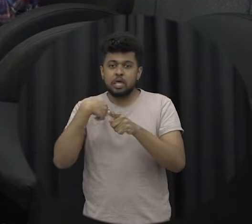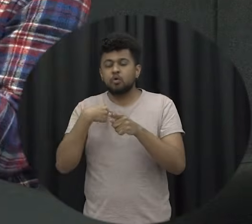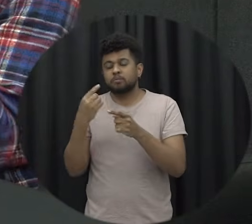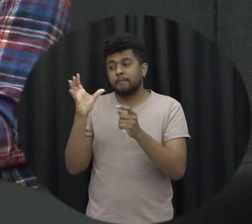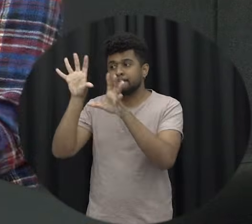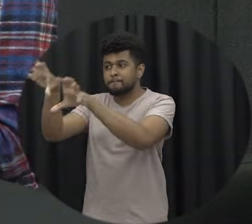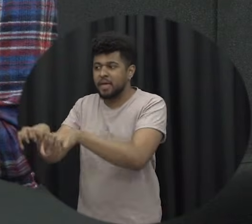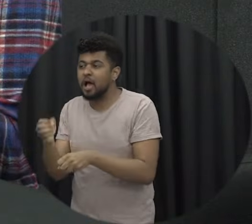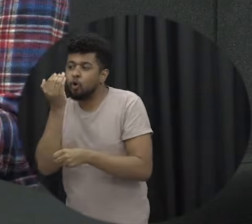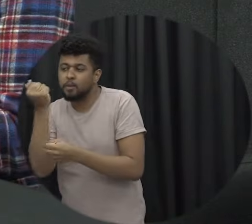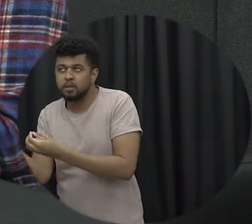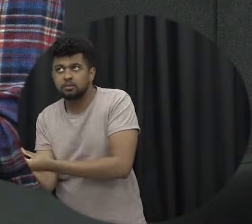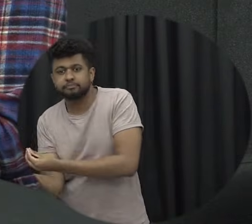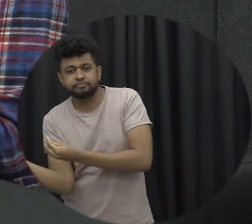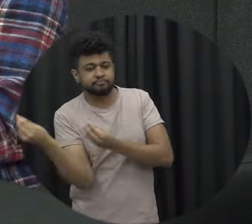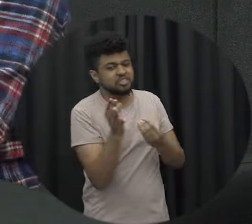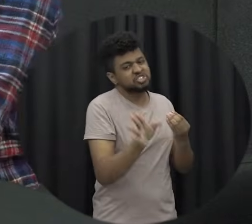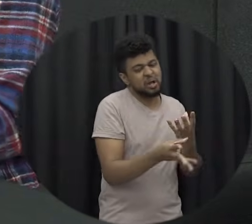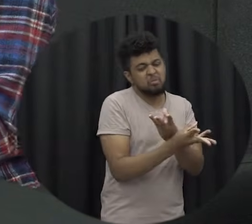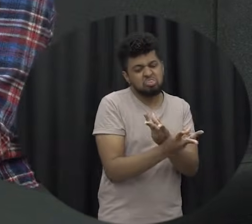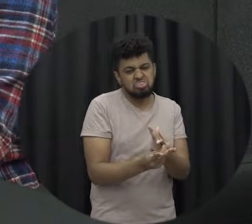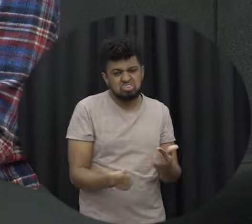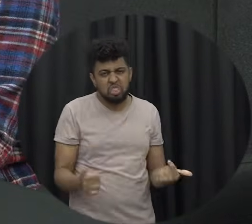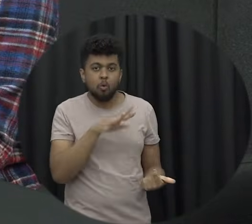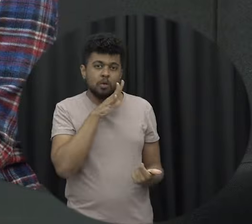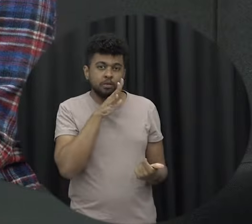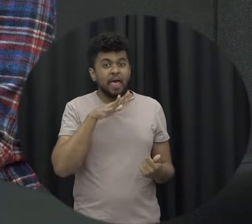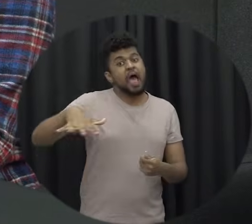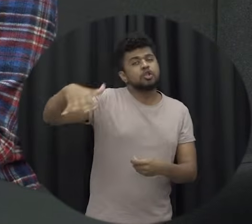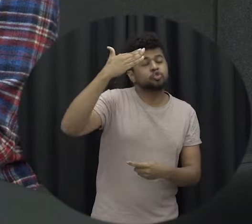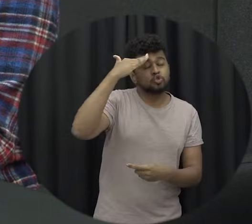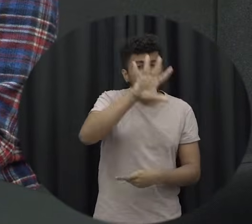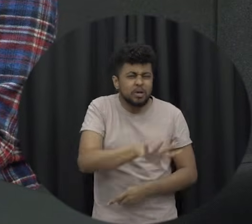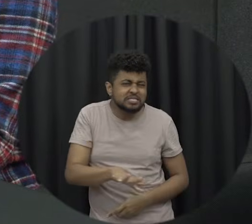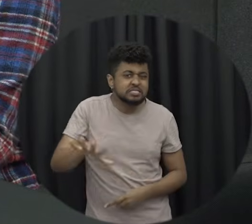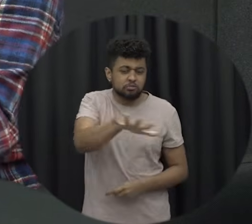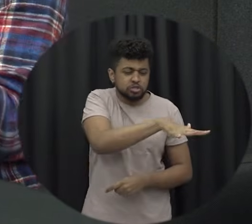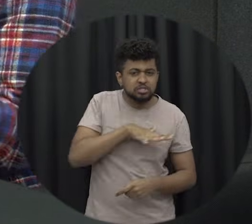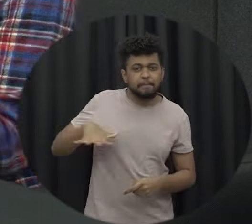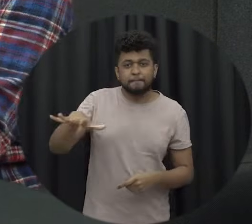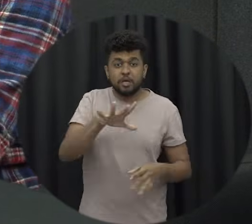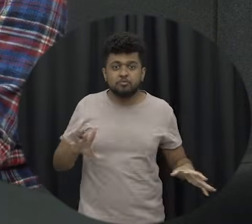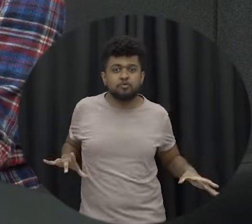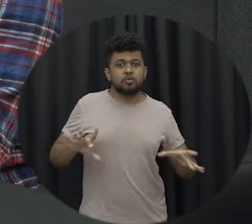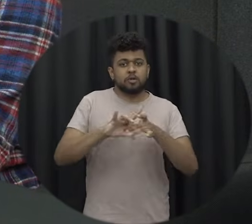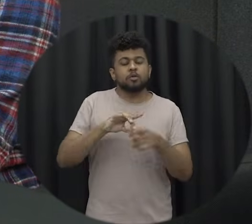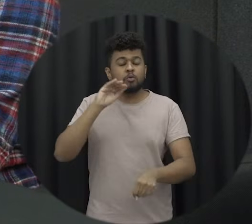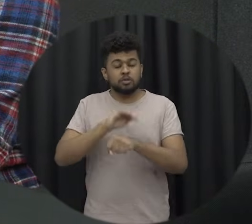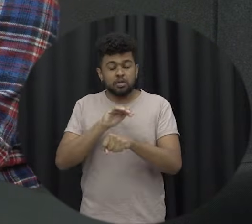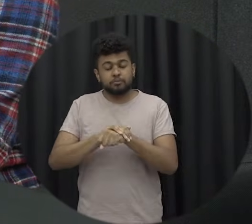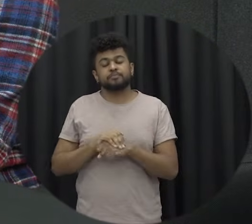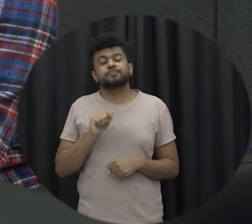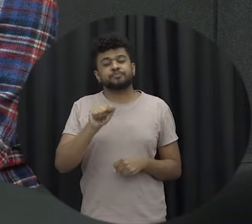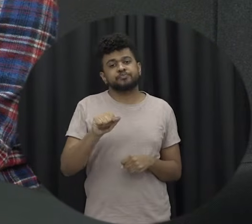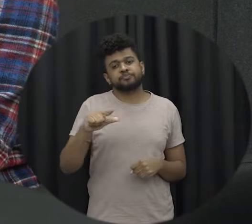dizer, essas noções de espaço, inclusive vinculadas com o tempo, elas demonstram que